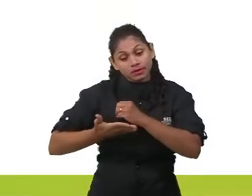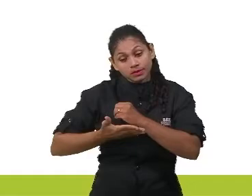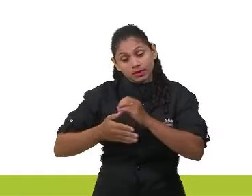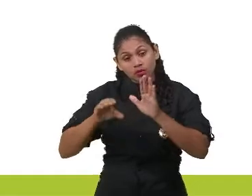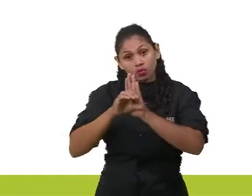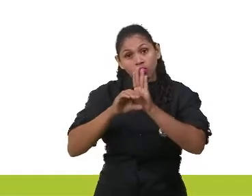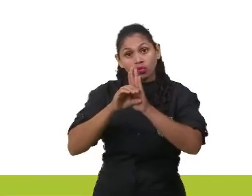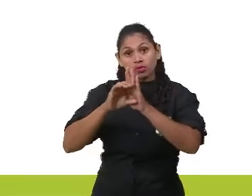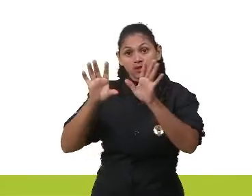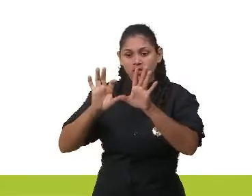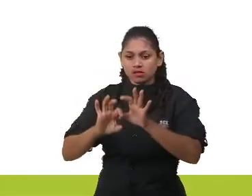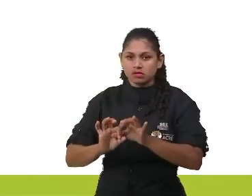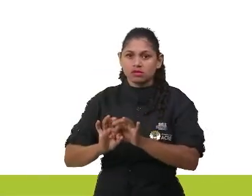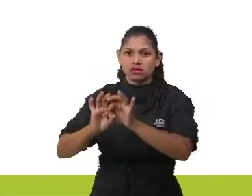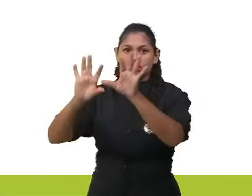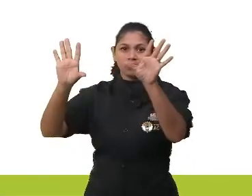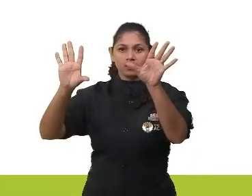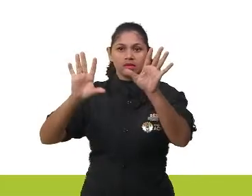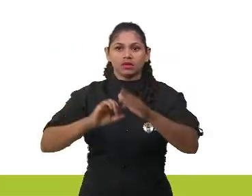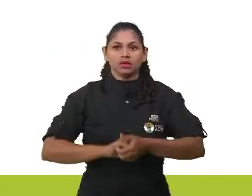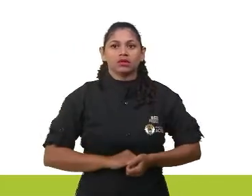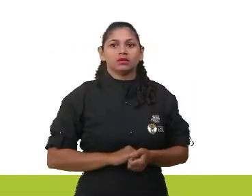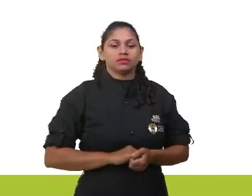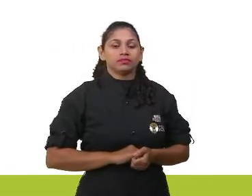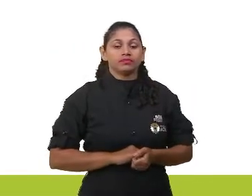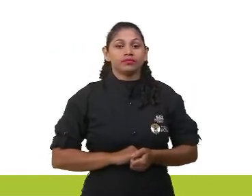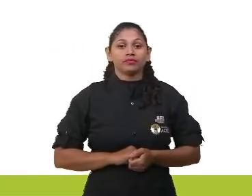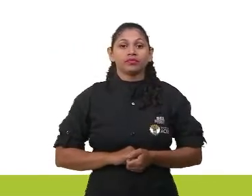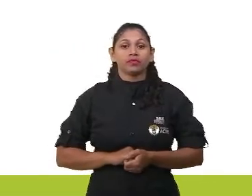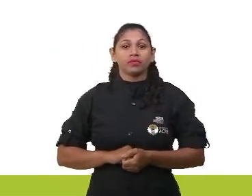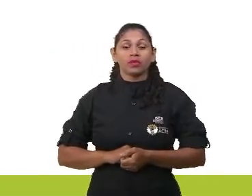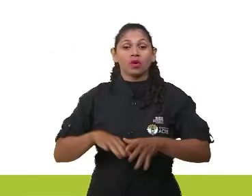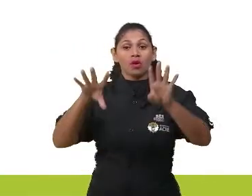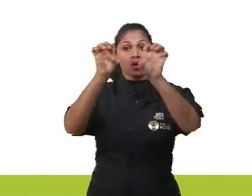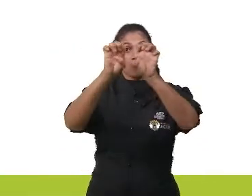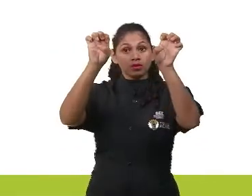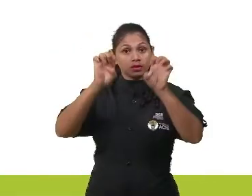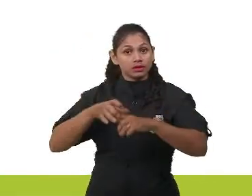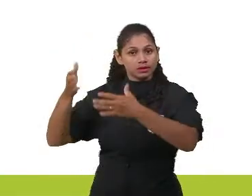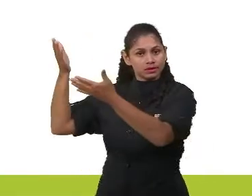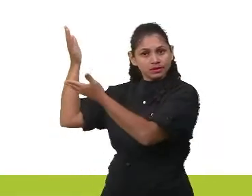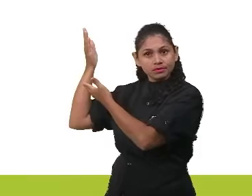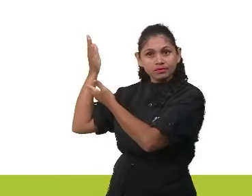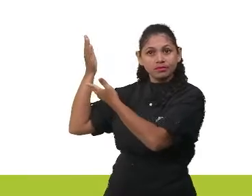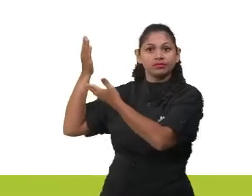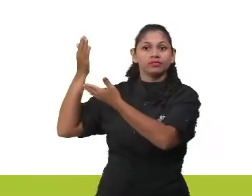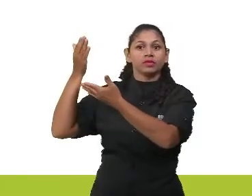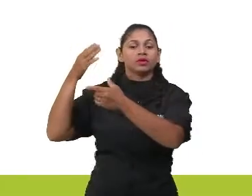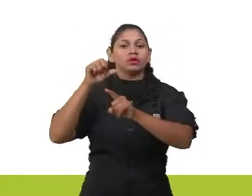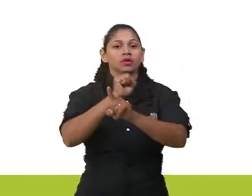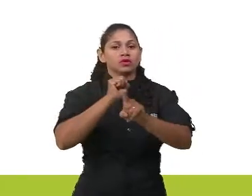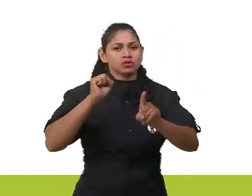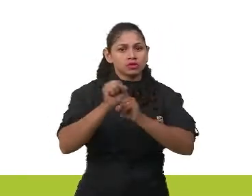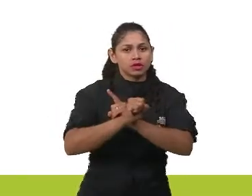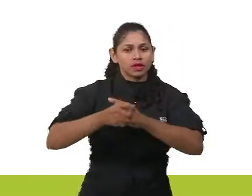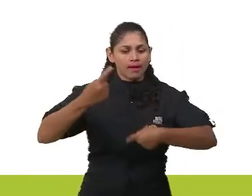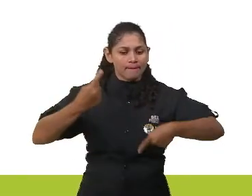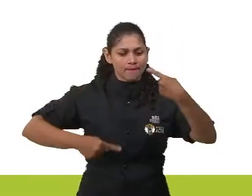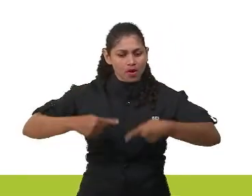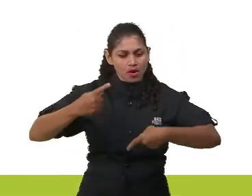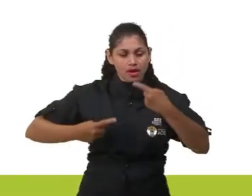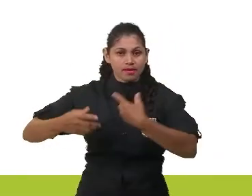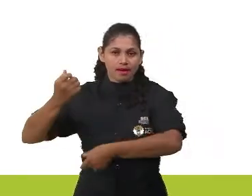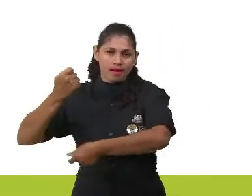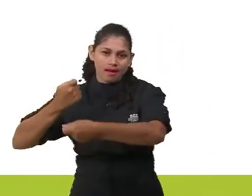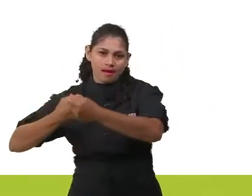Aí, temos aqui, de forma esquematizada, os principais ideais iluministas para essas três esferas, tanto sociedade como política e economia.